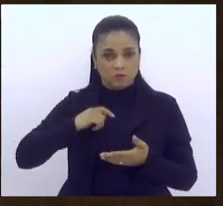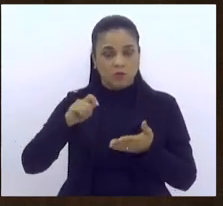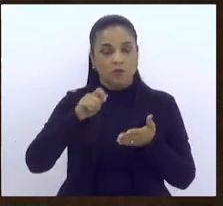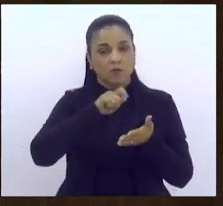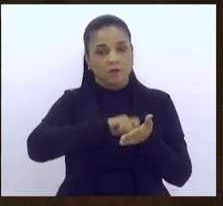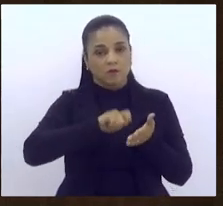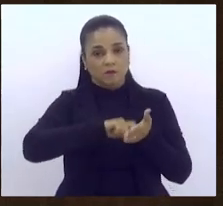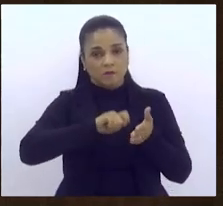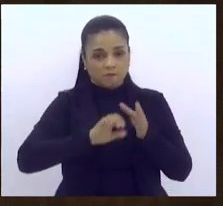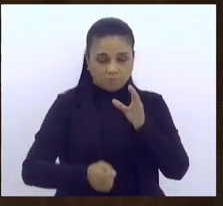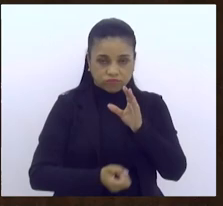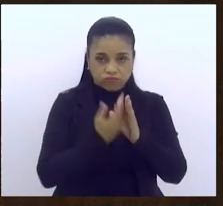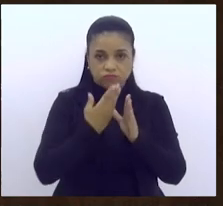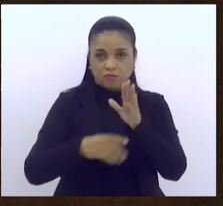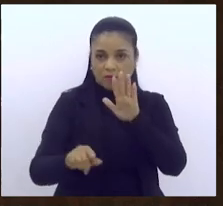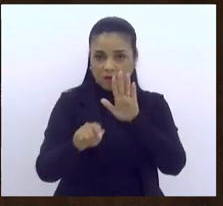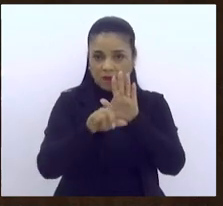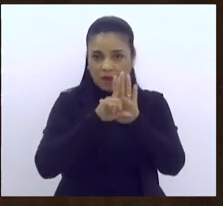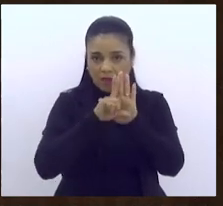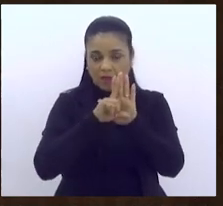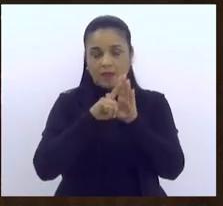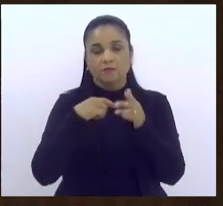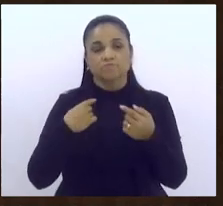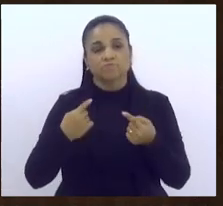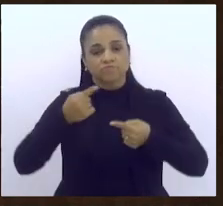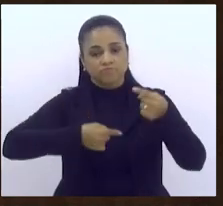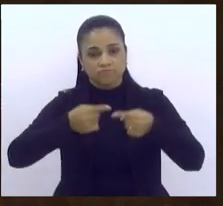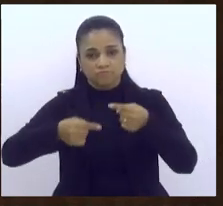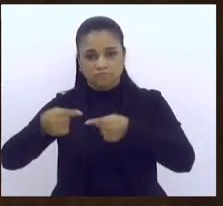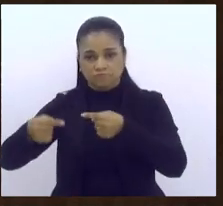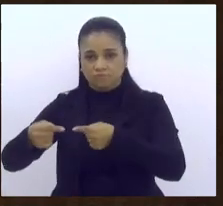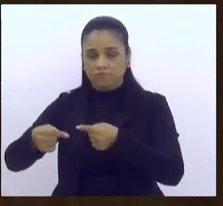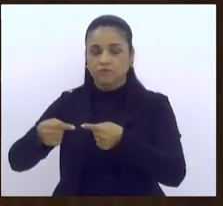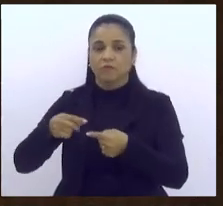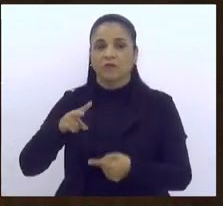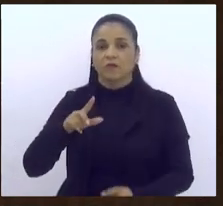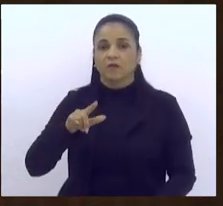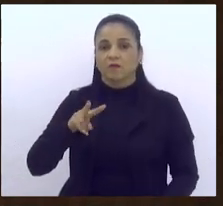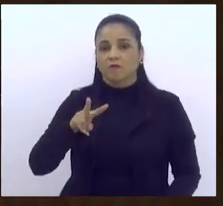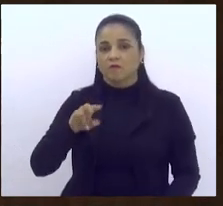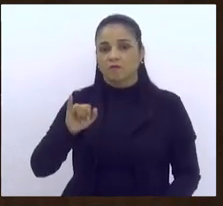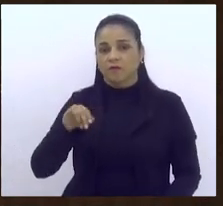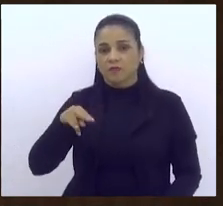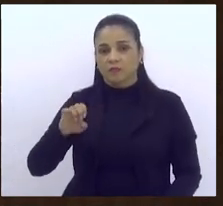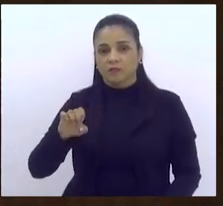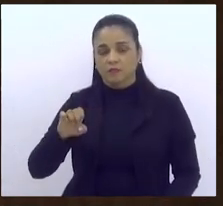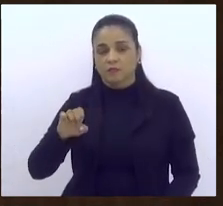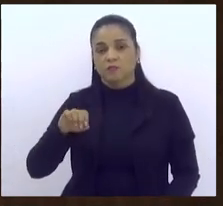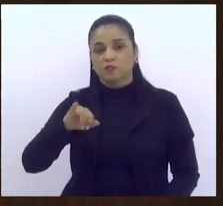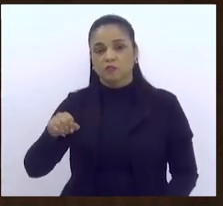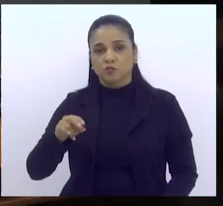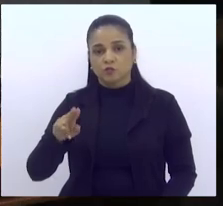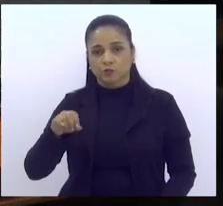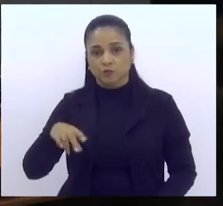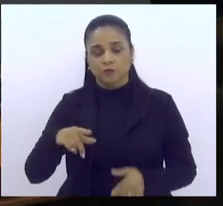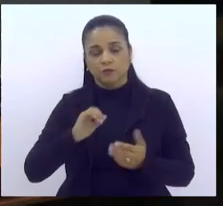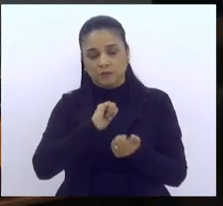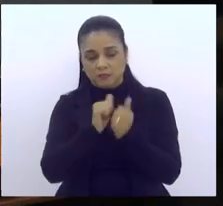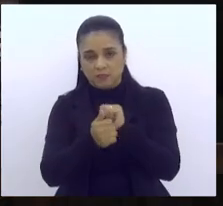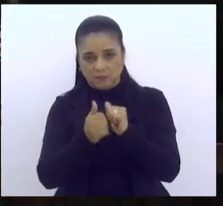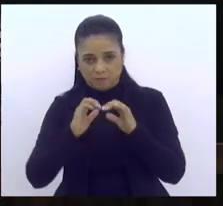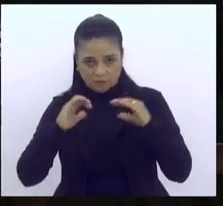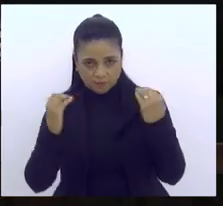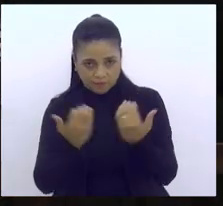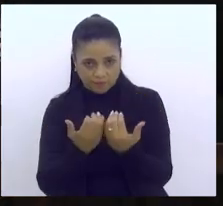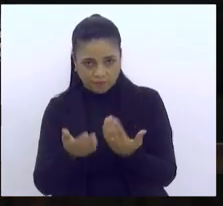que traça e discute o racismo em estádios e arenas esportivas. Muito obrigado, presidente, pela oportunidade. Eu